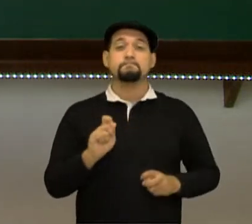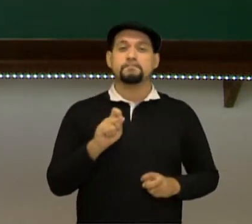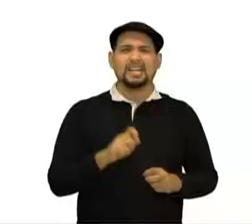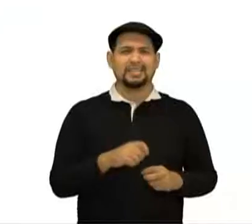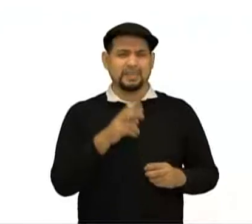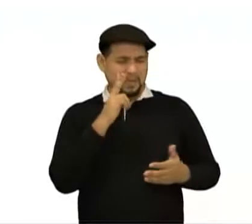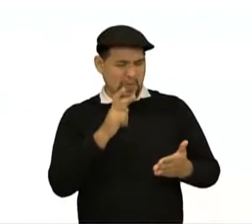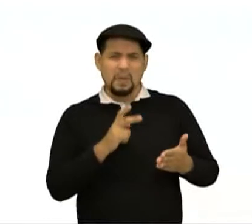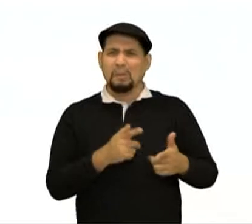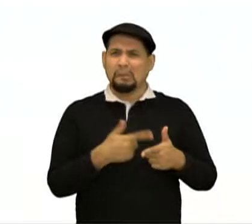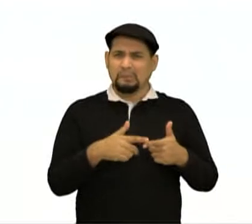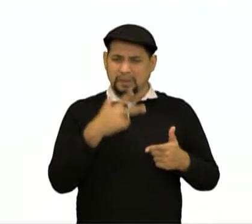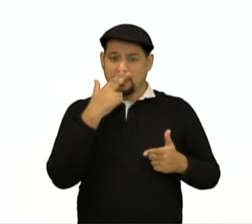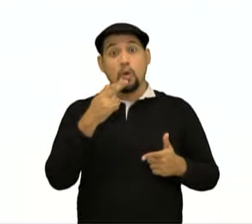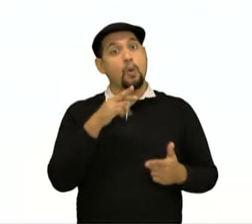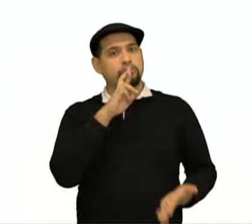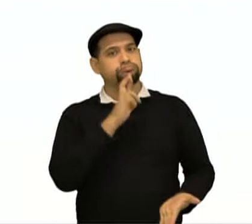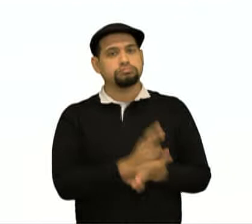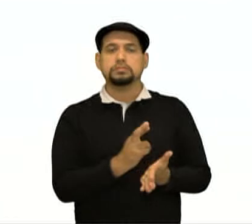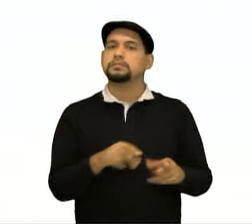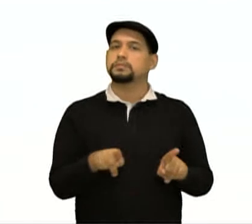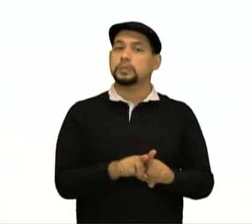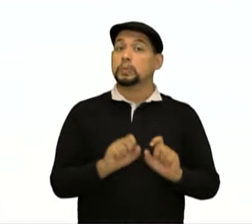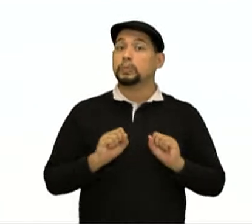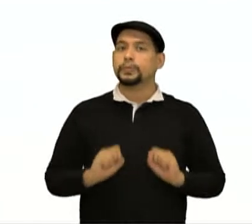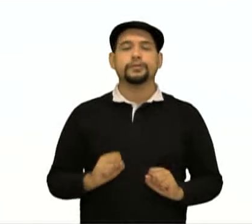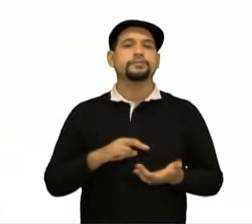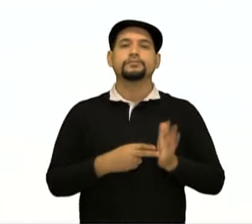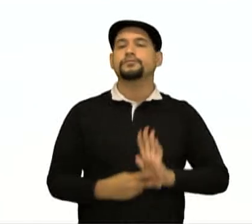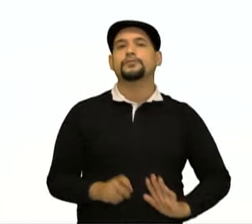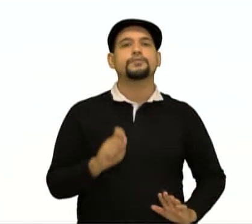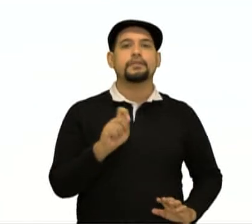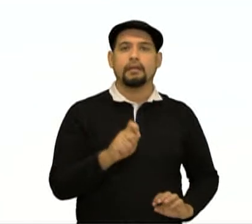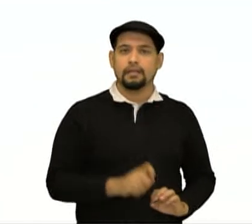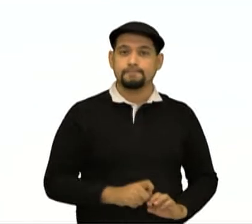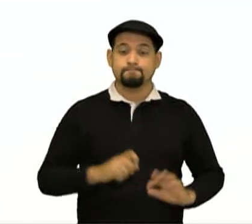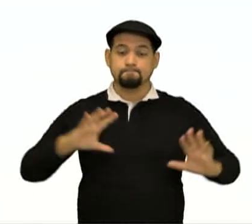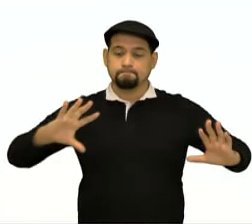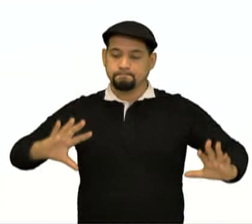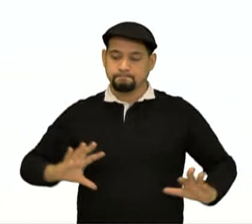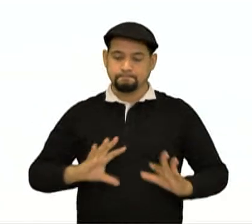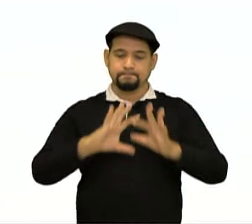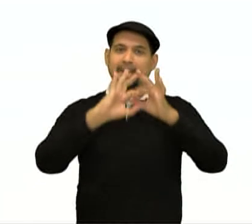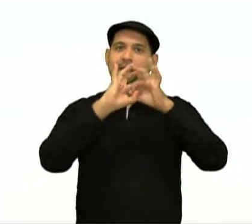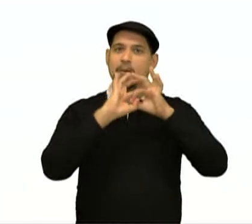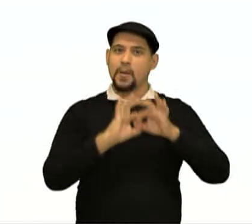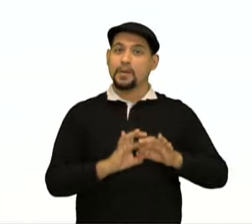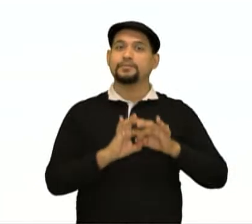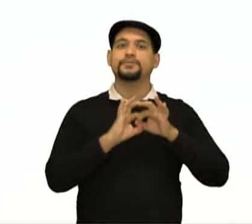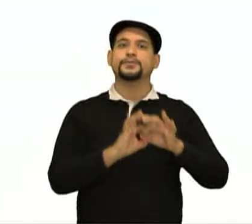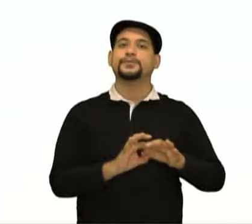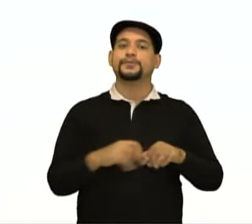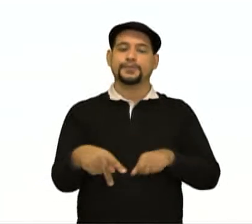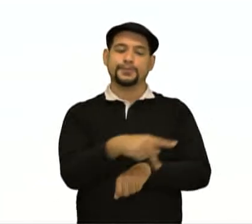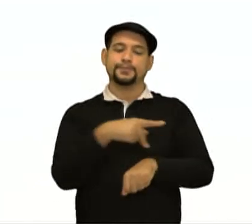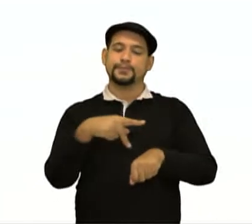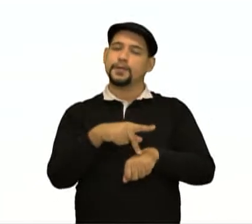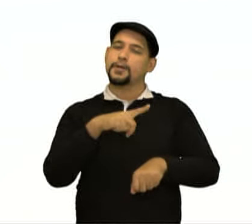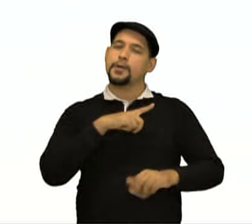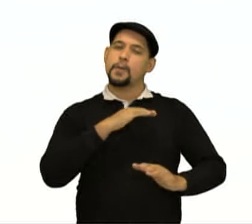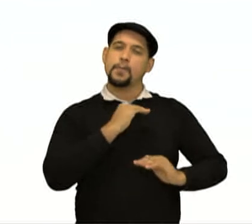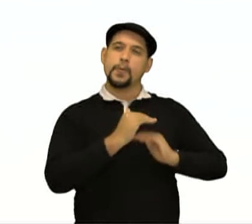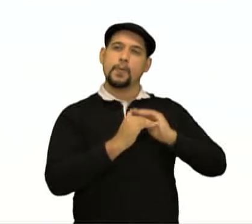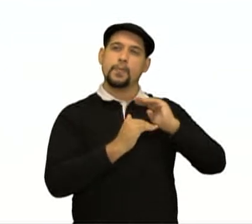problemática ou uma resolução possível seria então uma integração entre os países que se deu